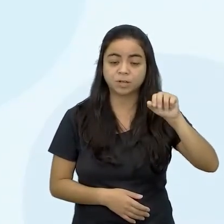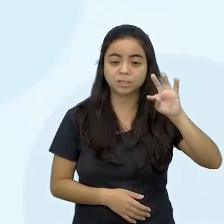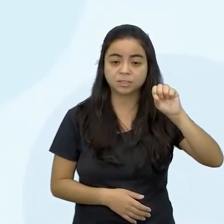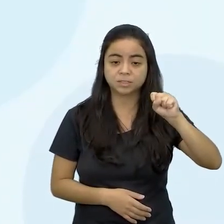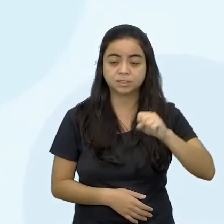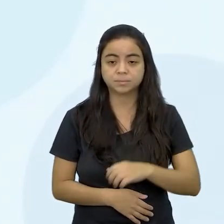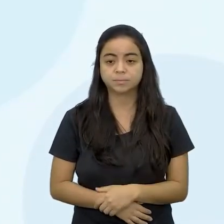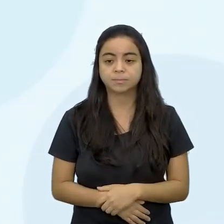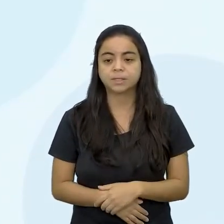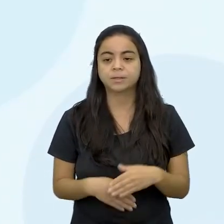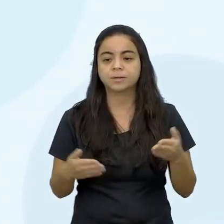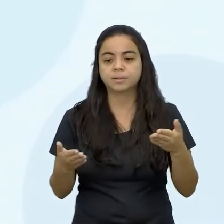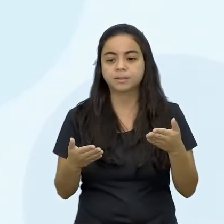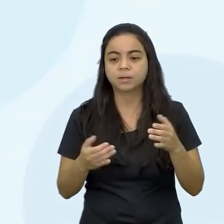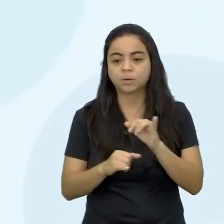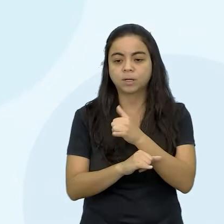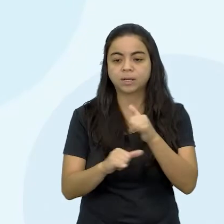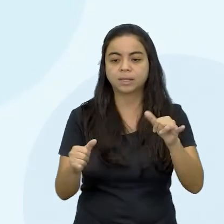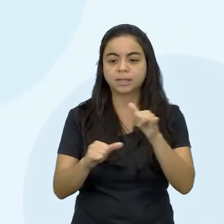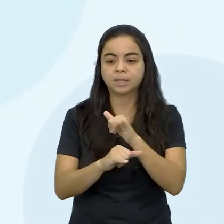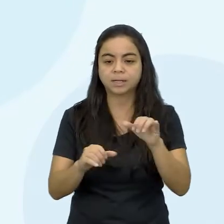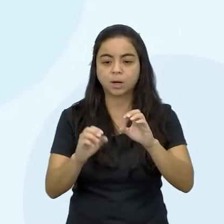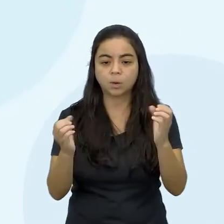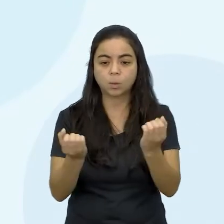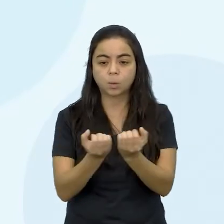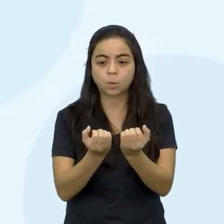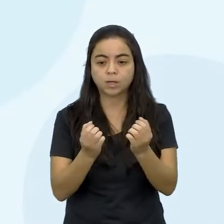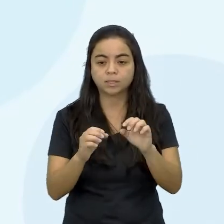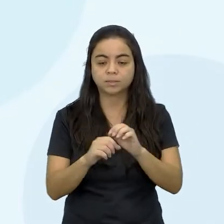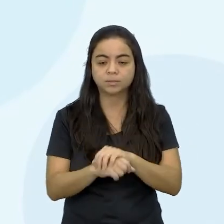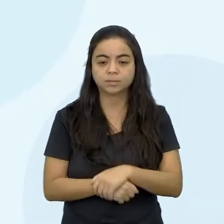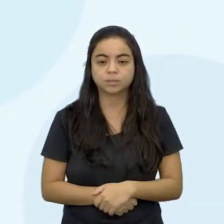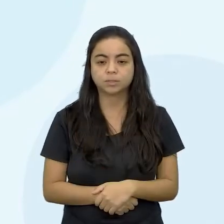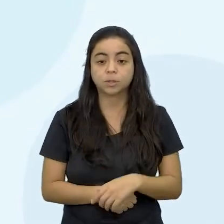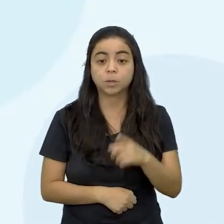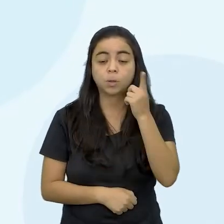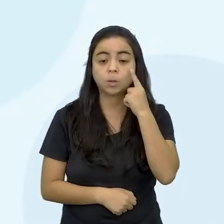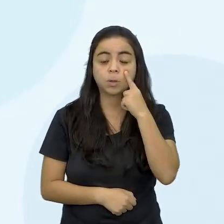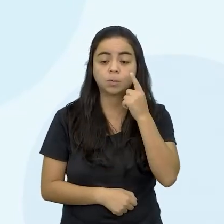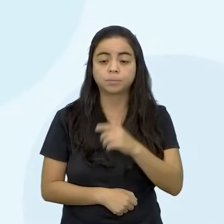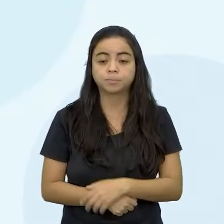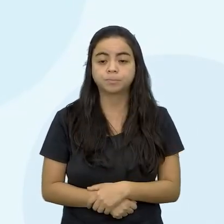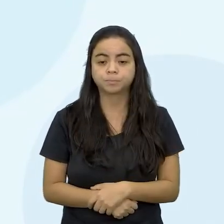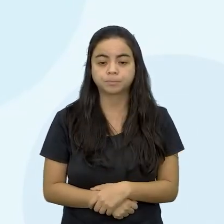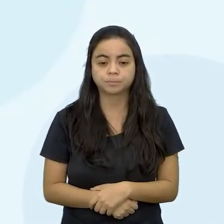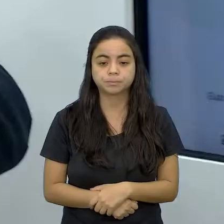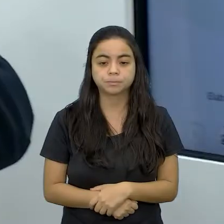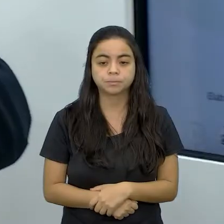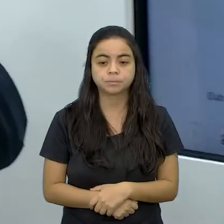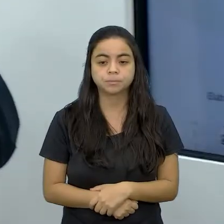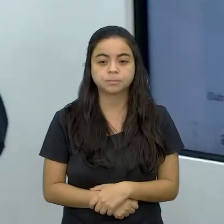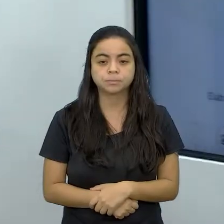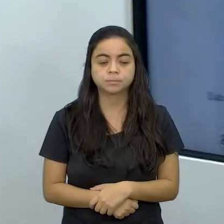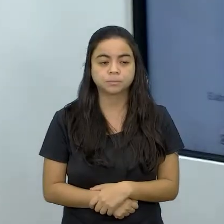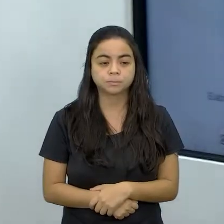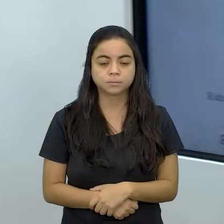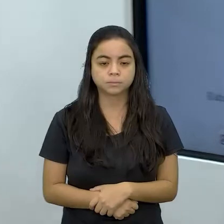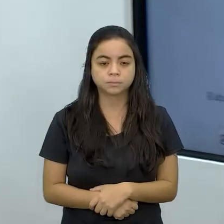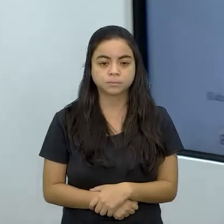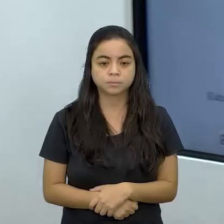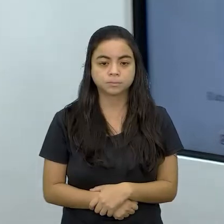agora vamos a corrente elétrica ó tá vendo que eu estou separando aí tudo pode voltar para mim minutinhos